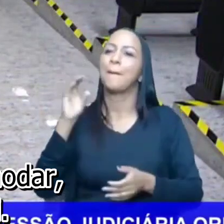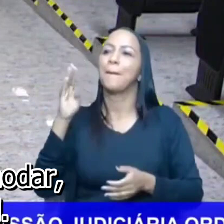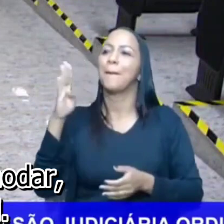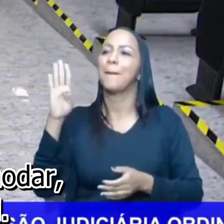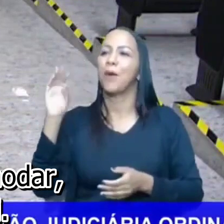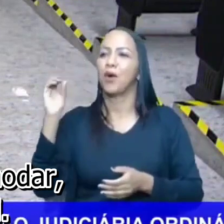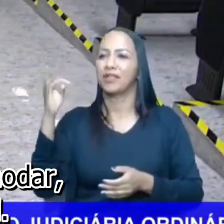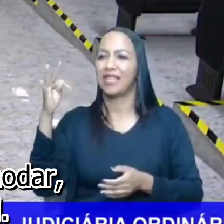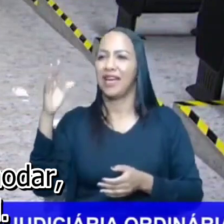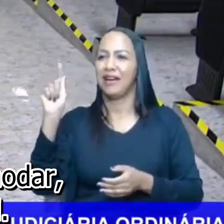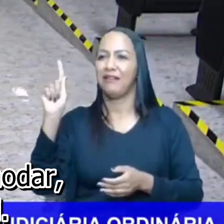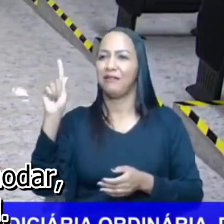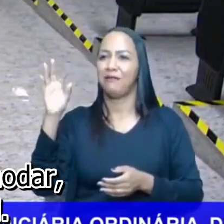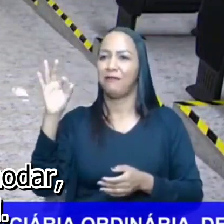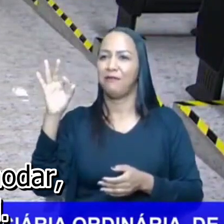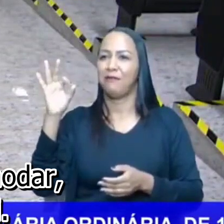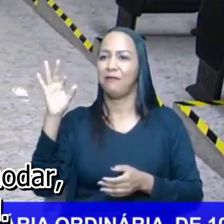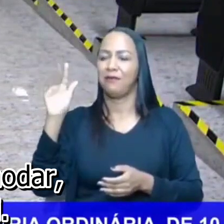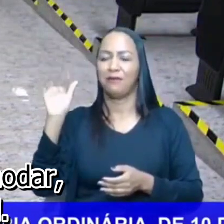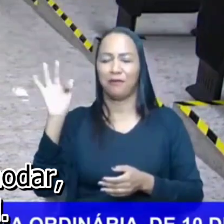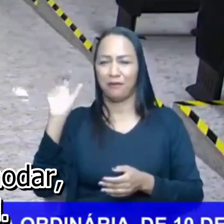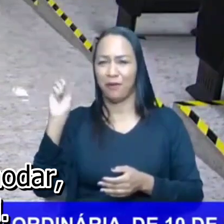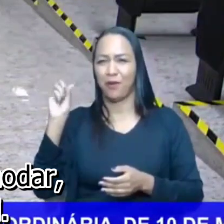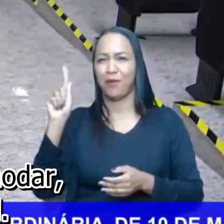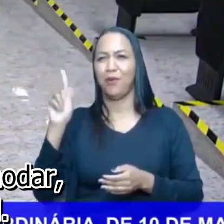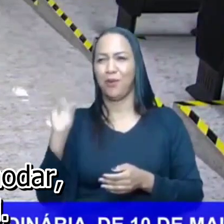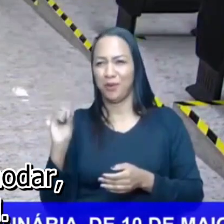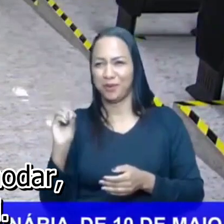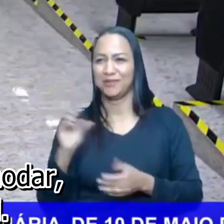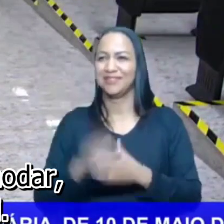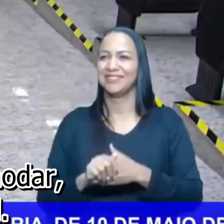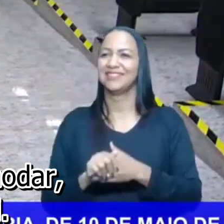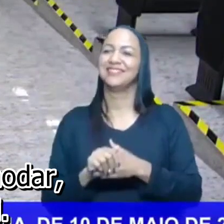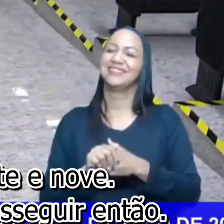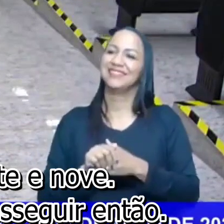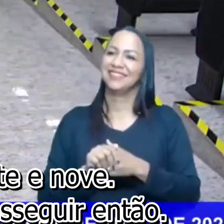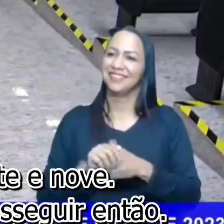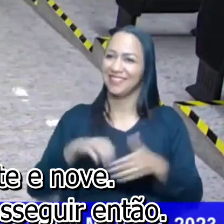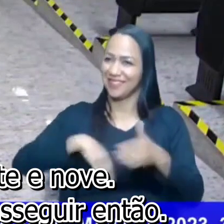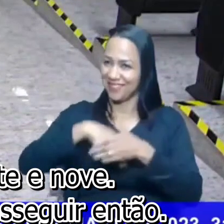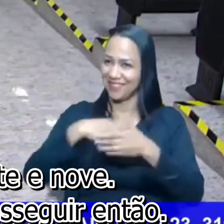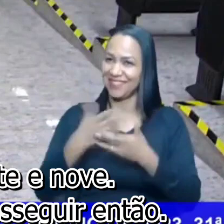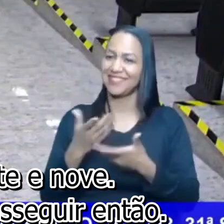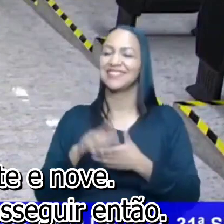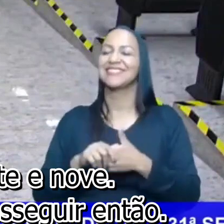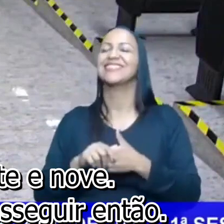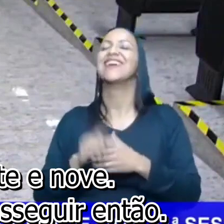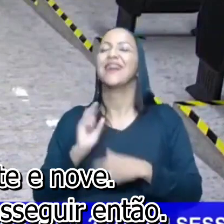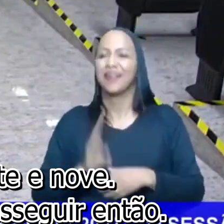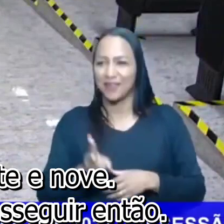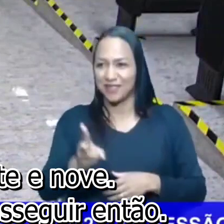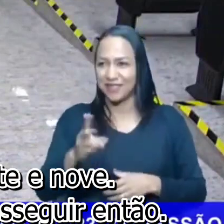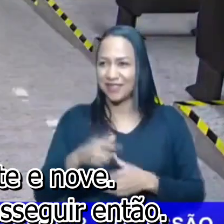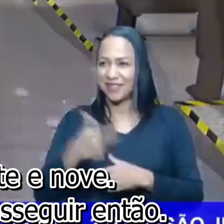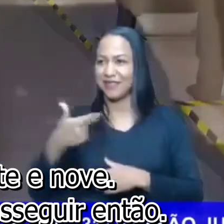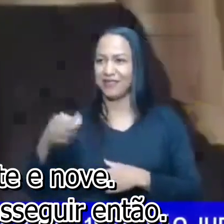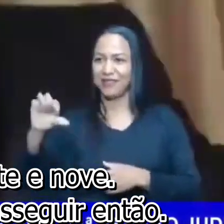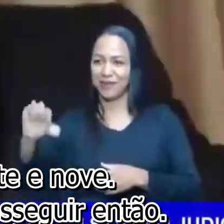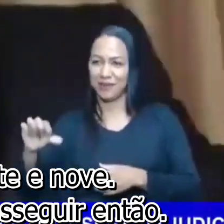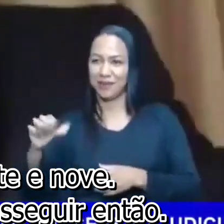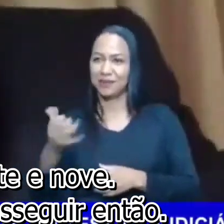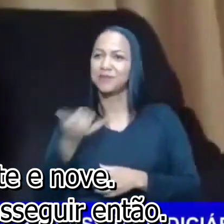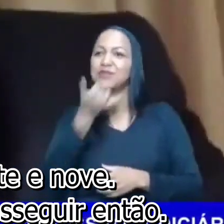aqui, não é para não incomodar, e acabei esquecendo de ligar aqui. Então, Vossa Excelência pode prosseguir no 29. Desculpe, presidente, já